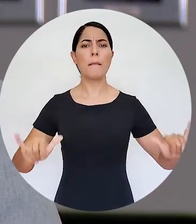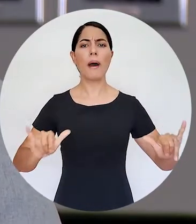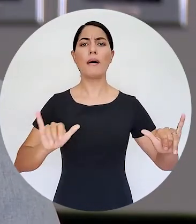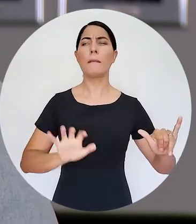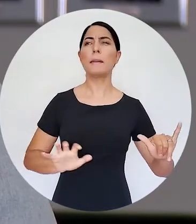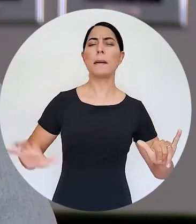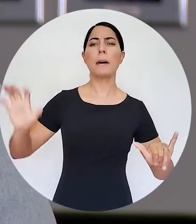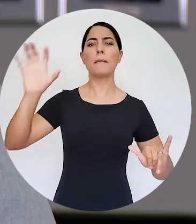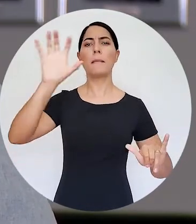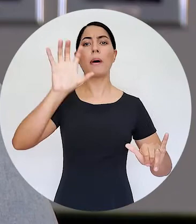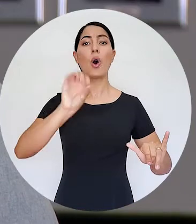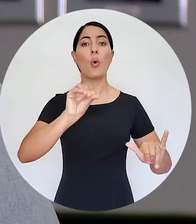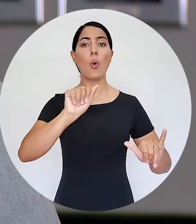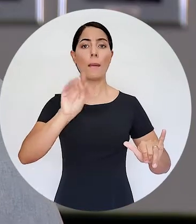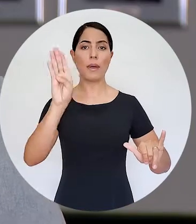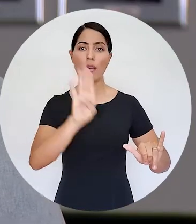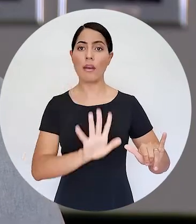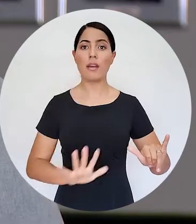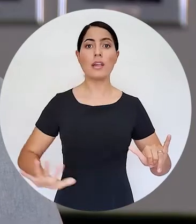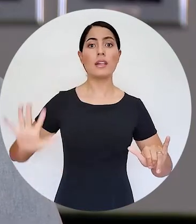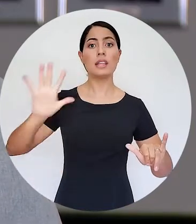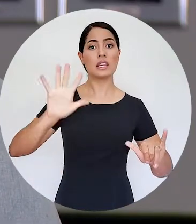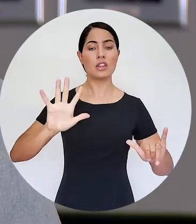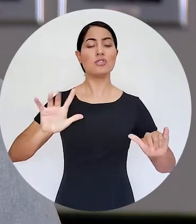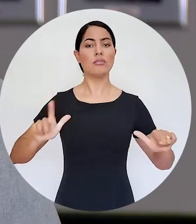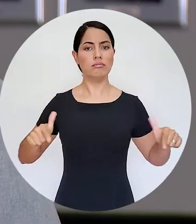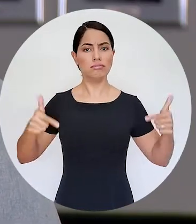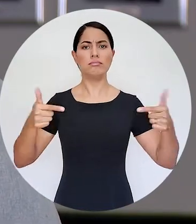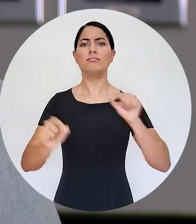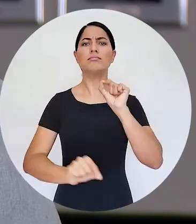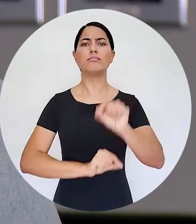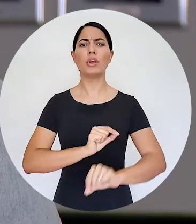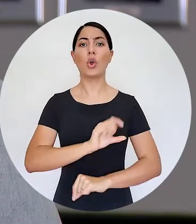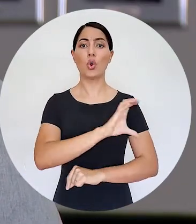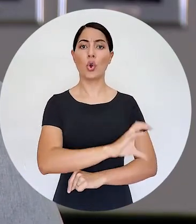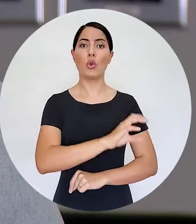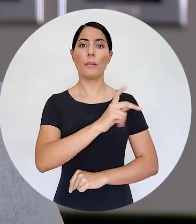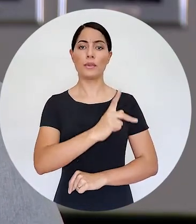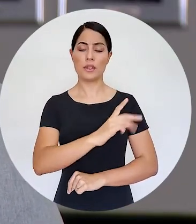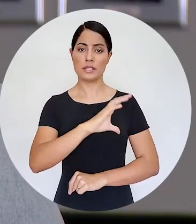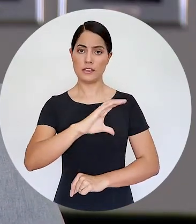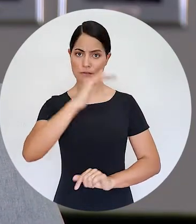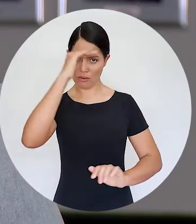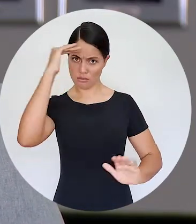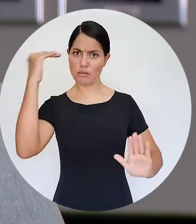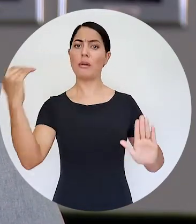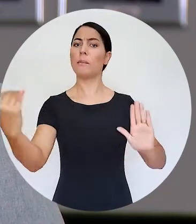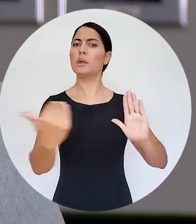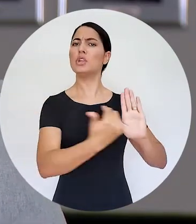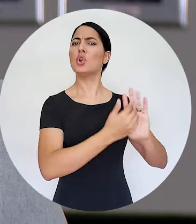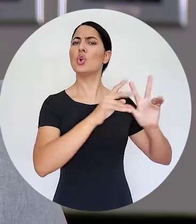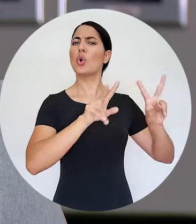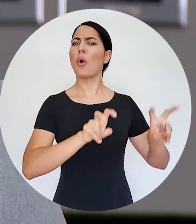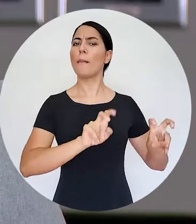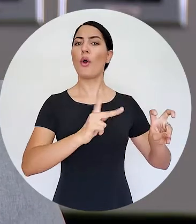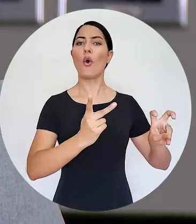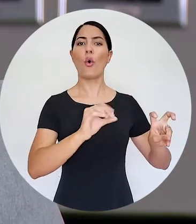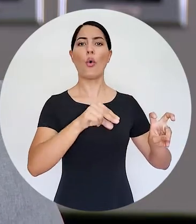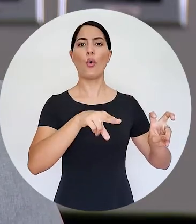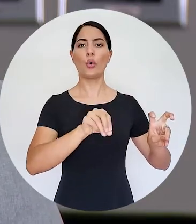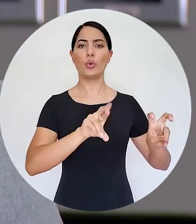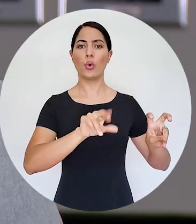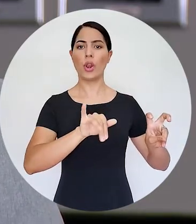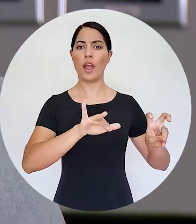campanha da OAB nacional e seccionais pelo cumprimento dos parâmetros fixados no código de processo civil e